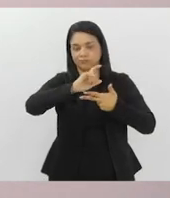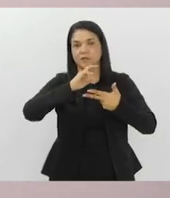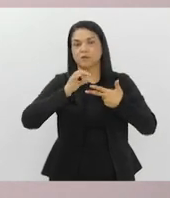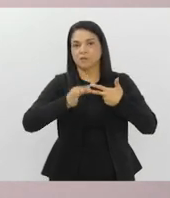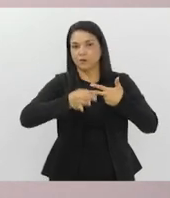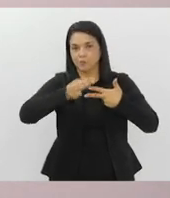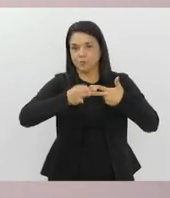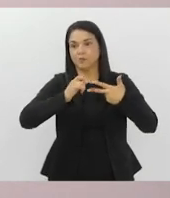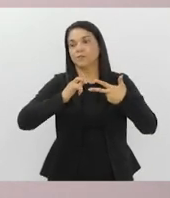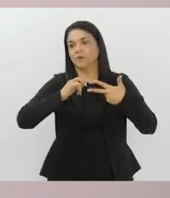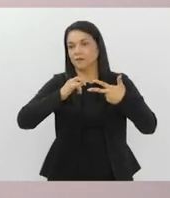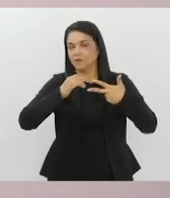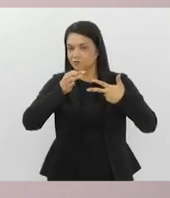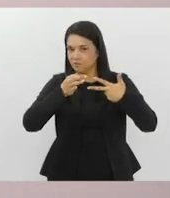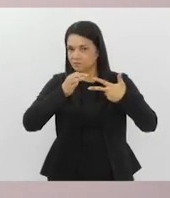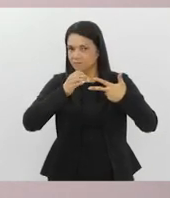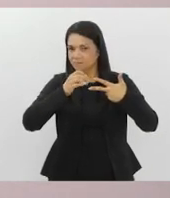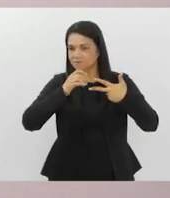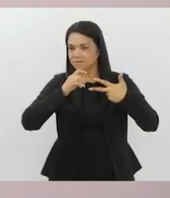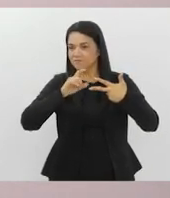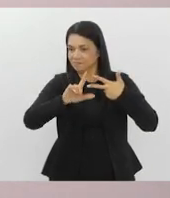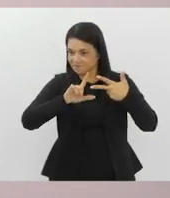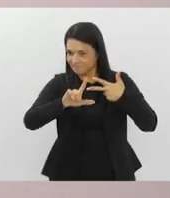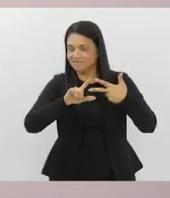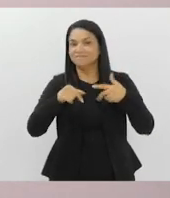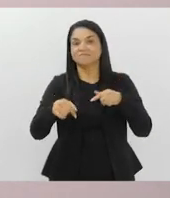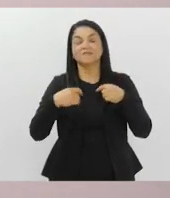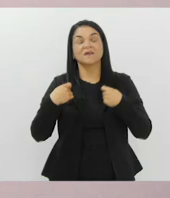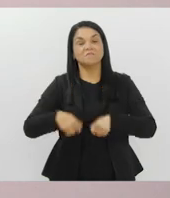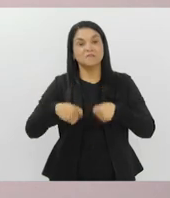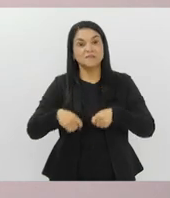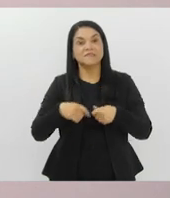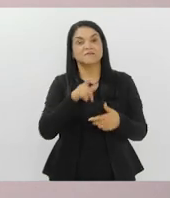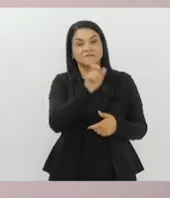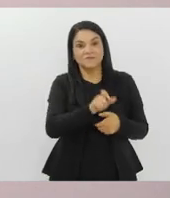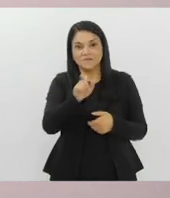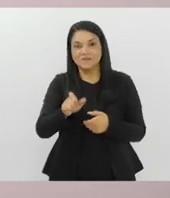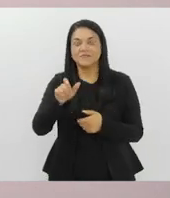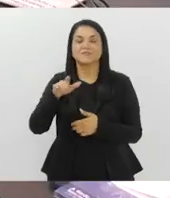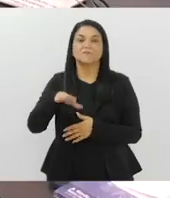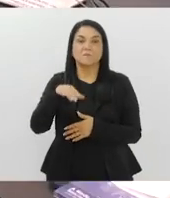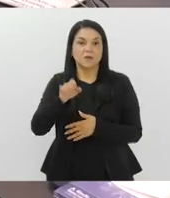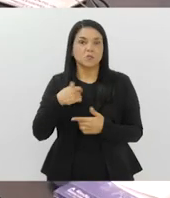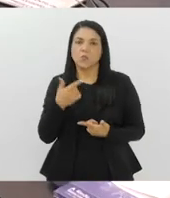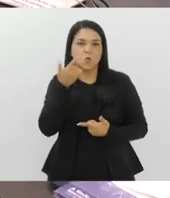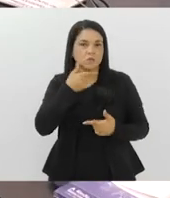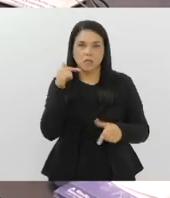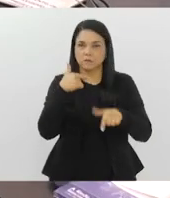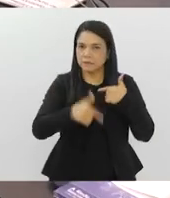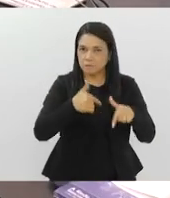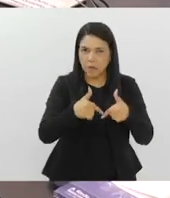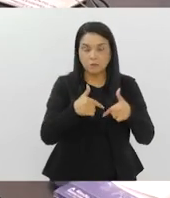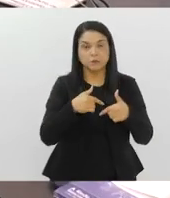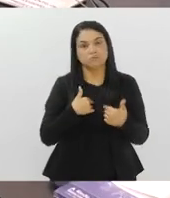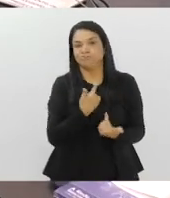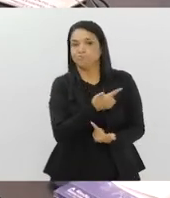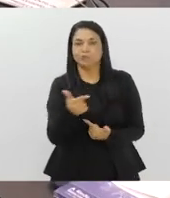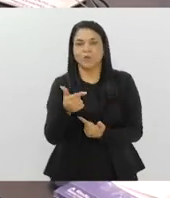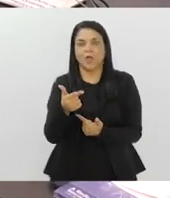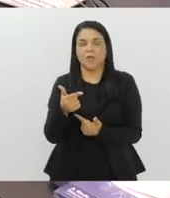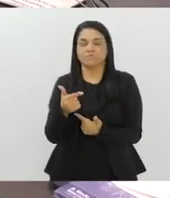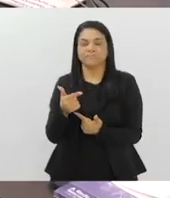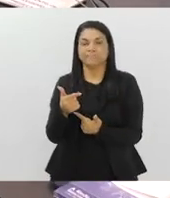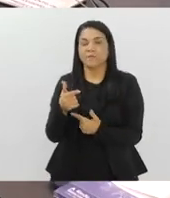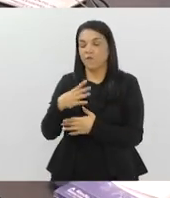ser prioridade zero em nosso Estado. Muitas mães não conseguem emprego por não terem com quem deixar seus filhos. A creche é um